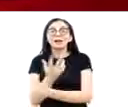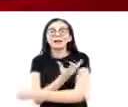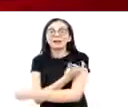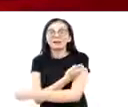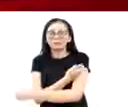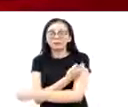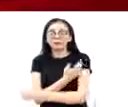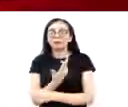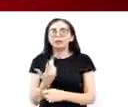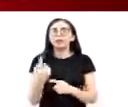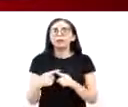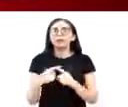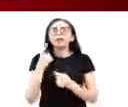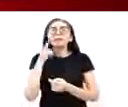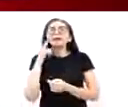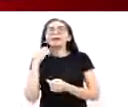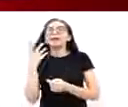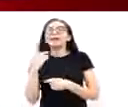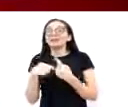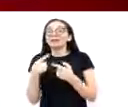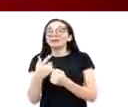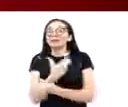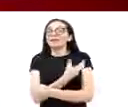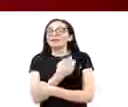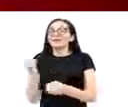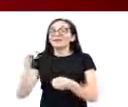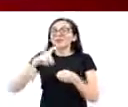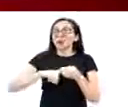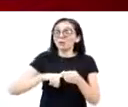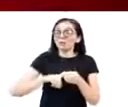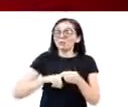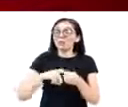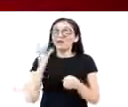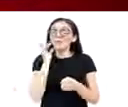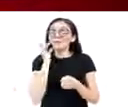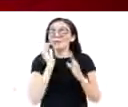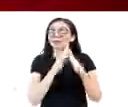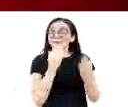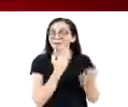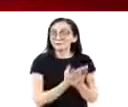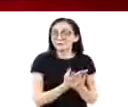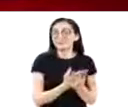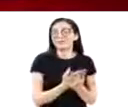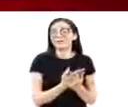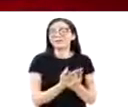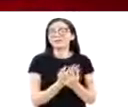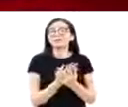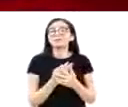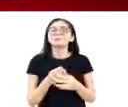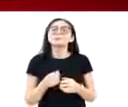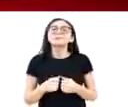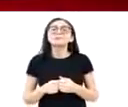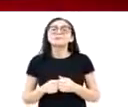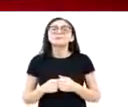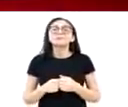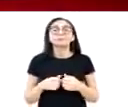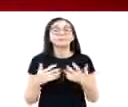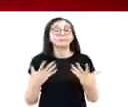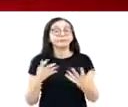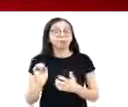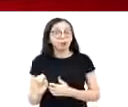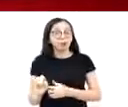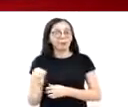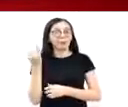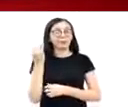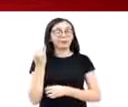de voltarmos às escolas, a trazer vidas às escolas. quem teve a oportunidade